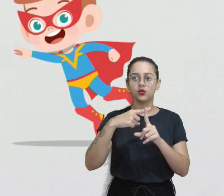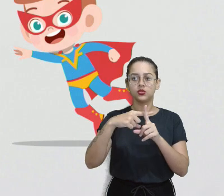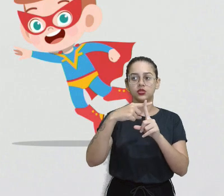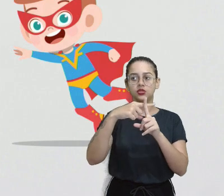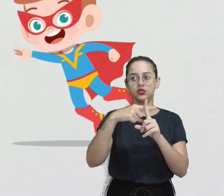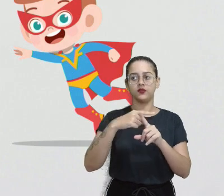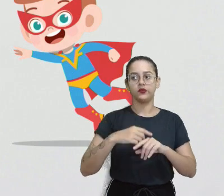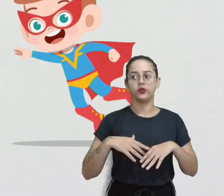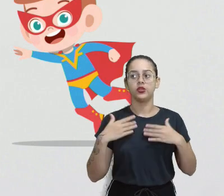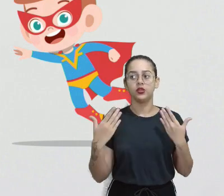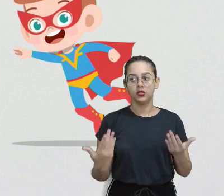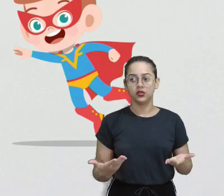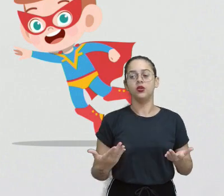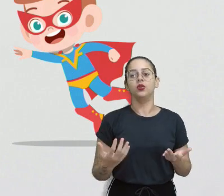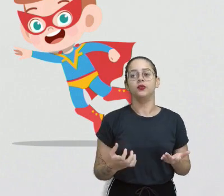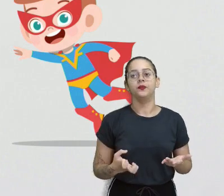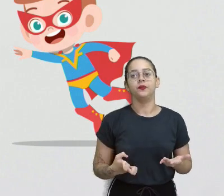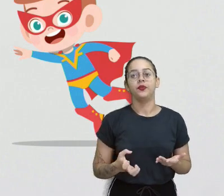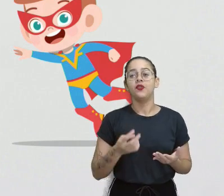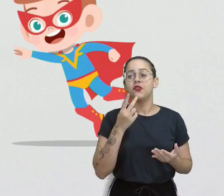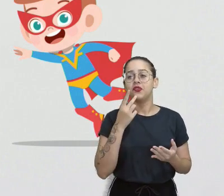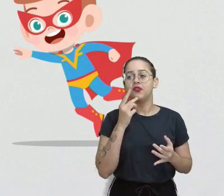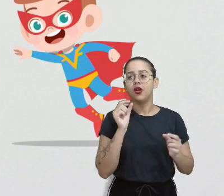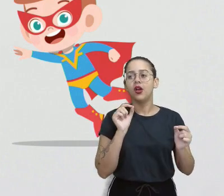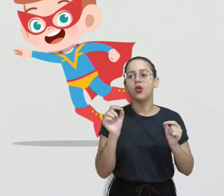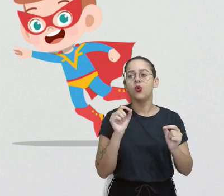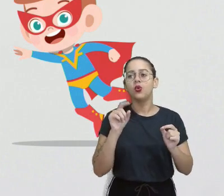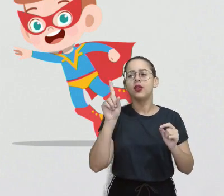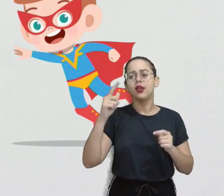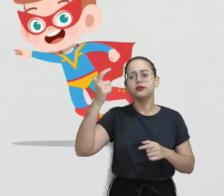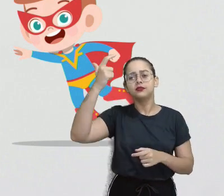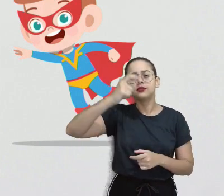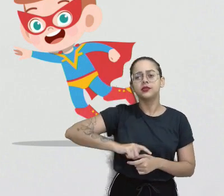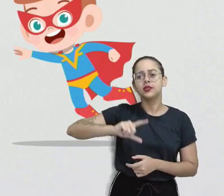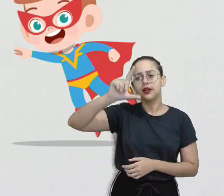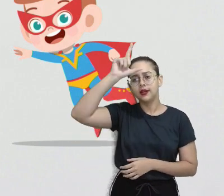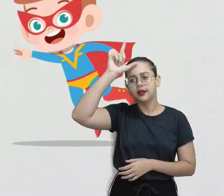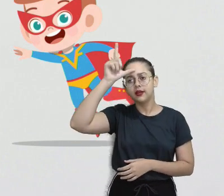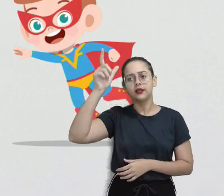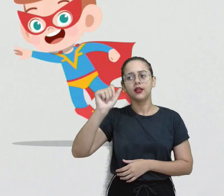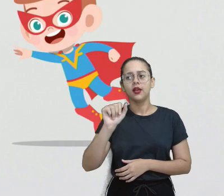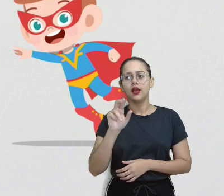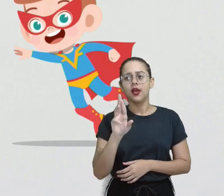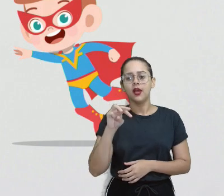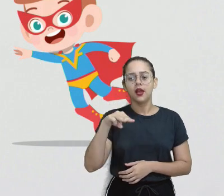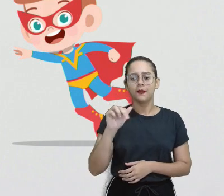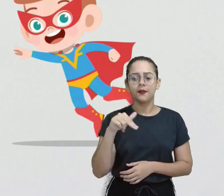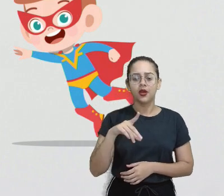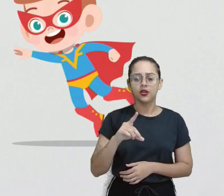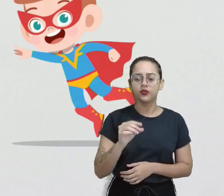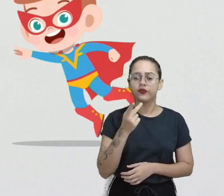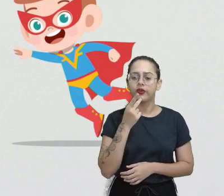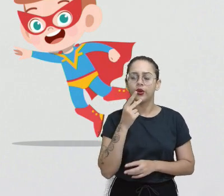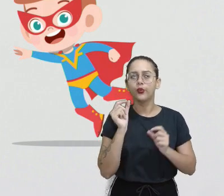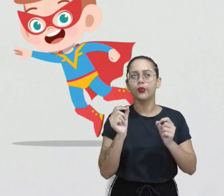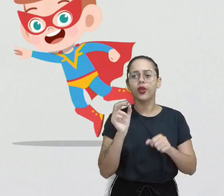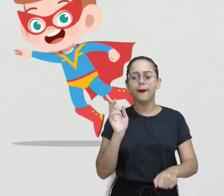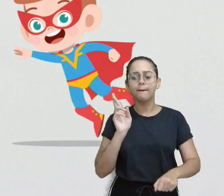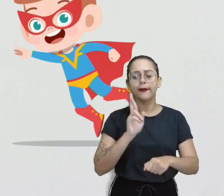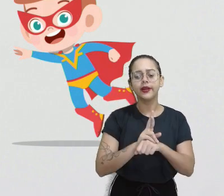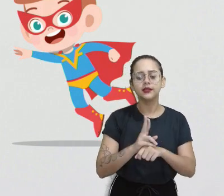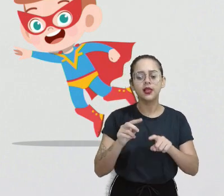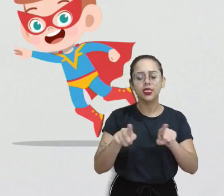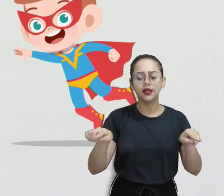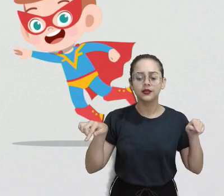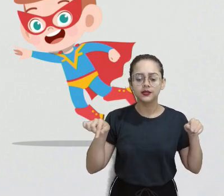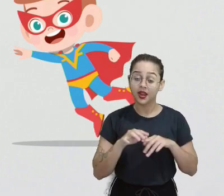positiva. Então, gente, falar do que é ser um líder. Armando deu um exemplo, né? Ah, um representante de sala. Mas, às